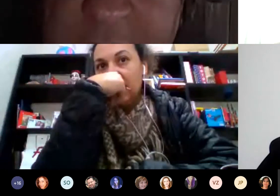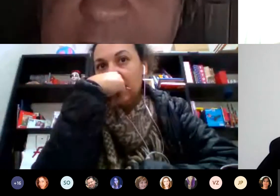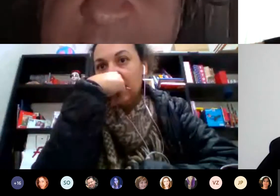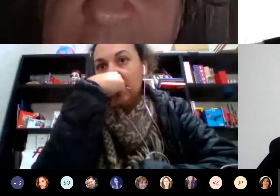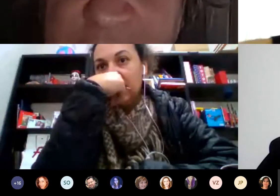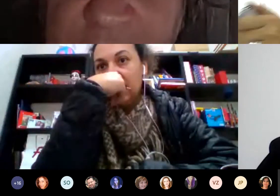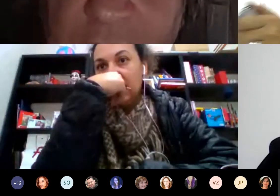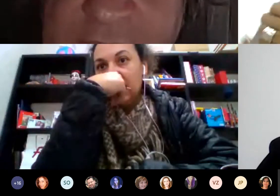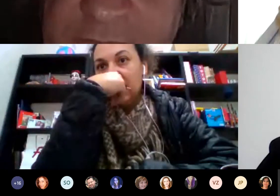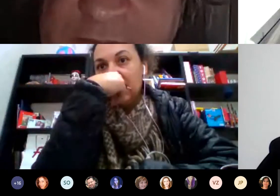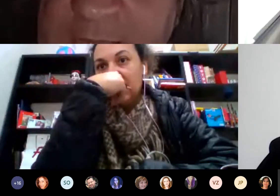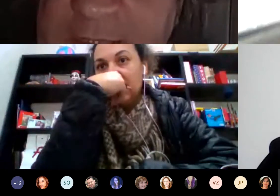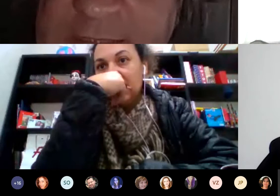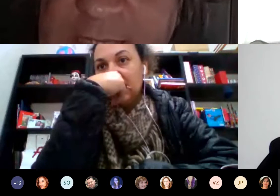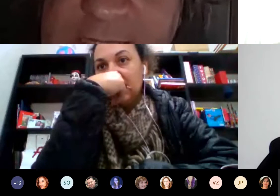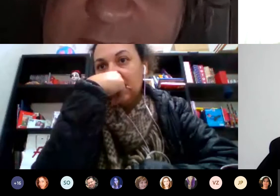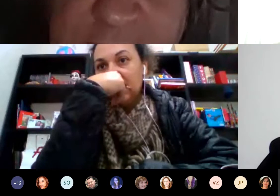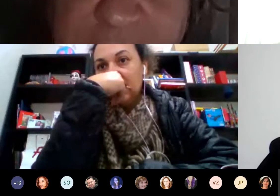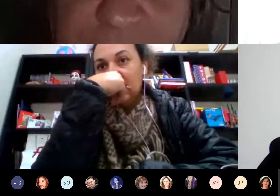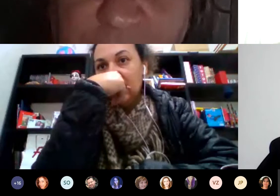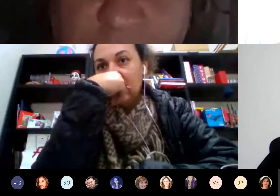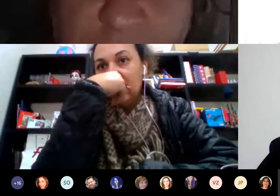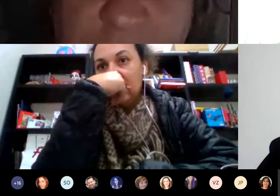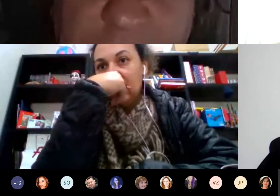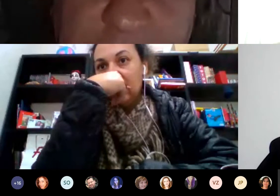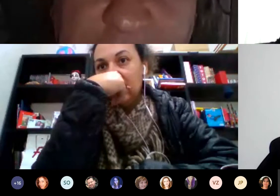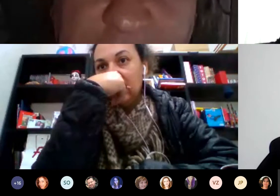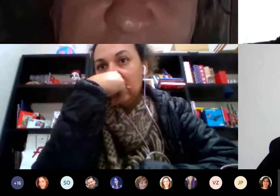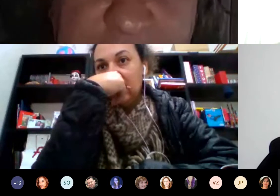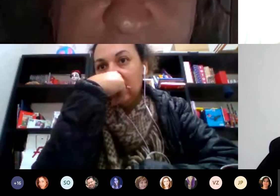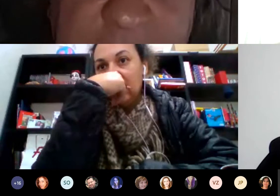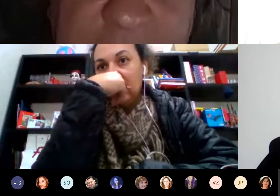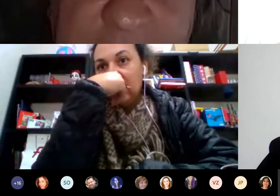Não saberia te dizer. Agora, se você quer dizer que esse tipo